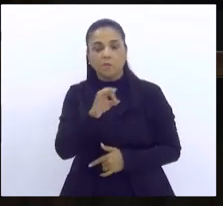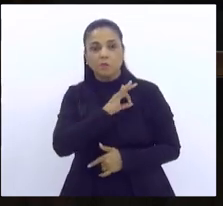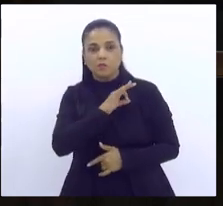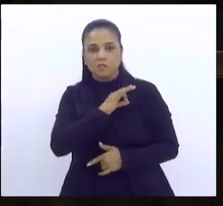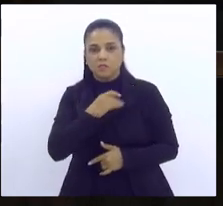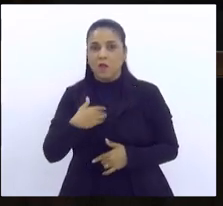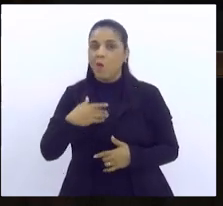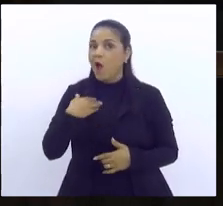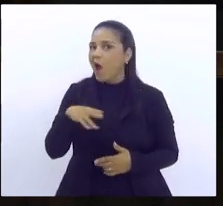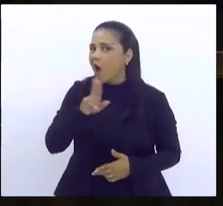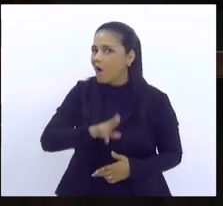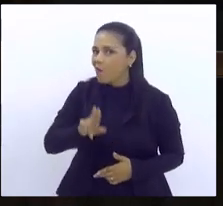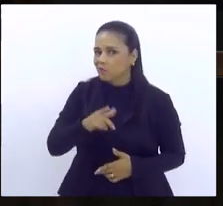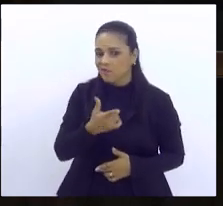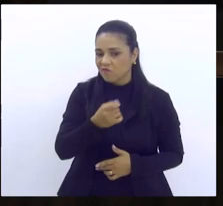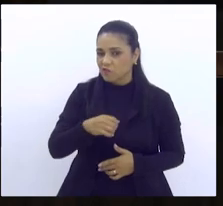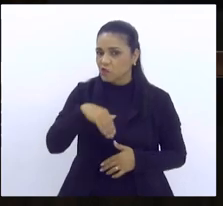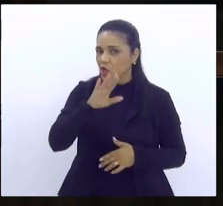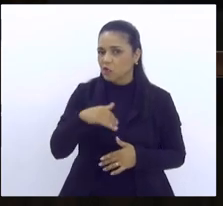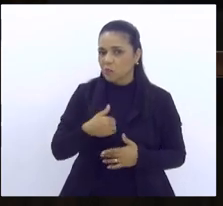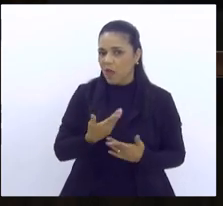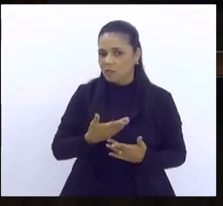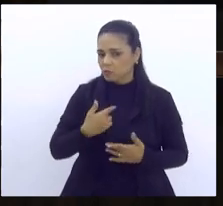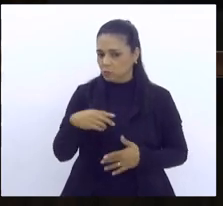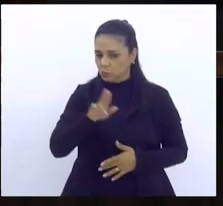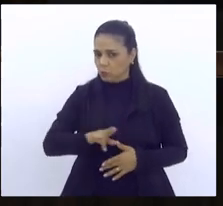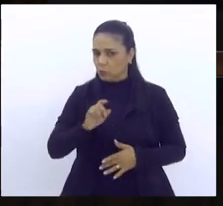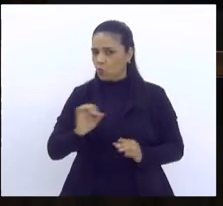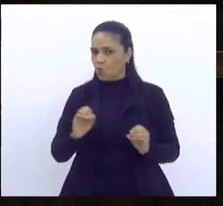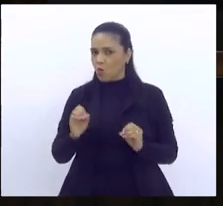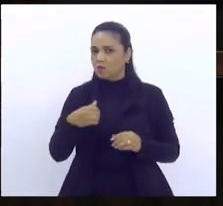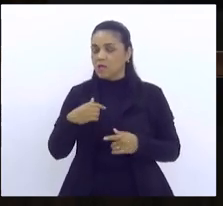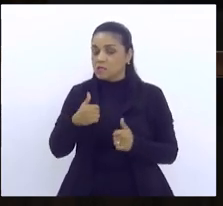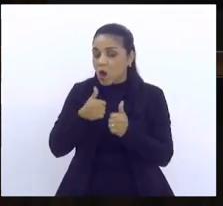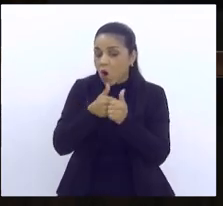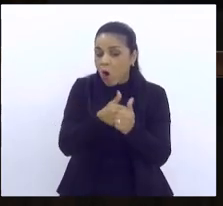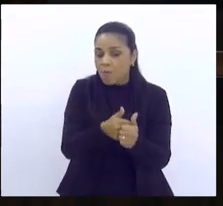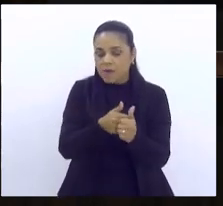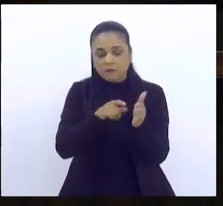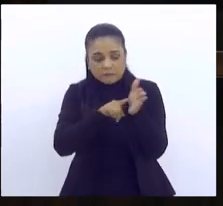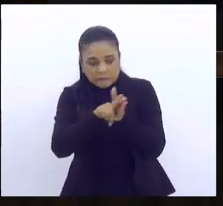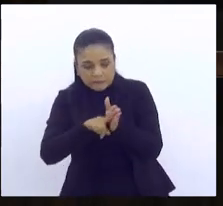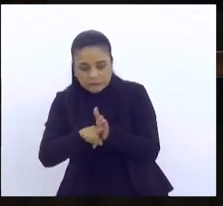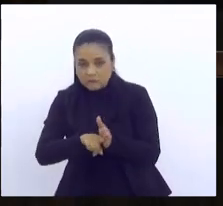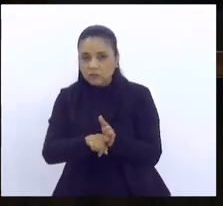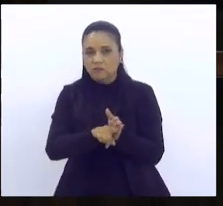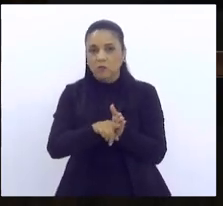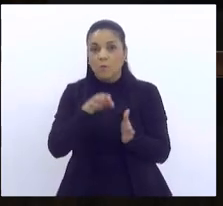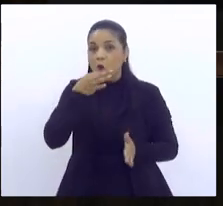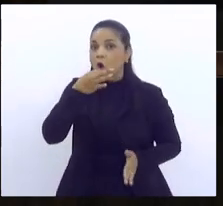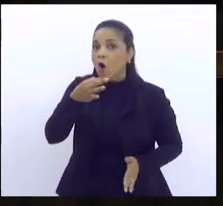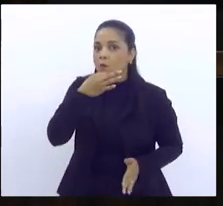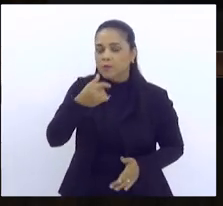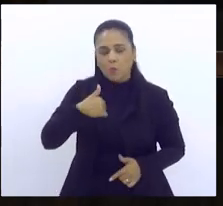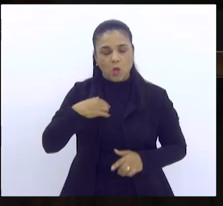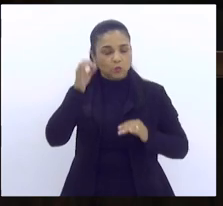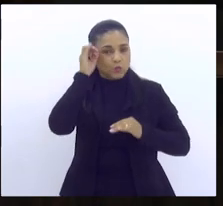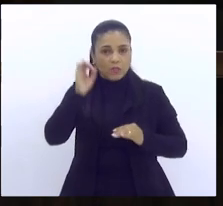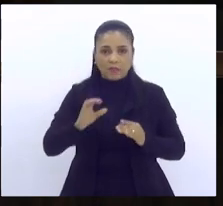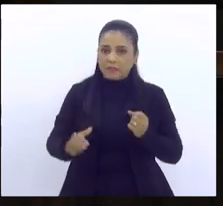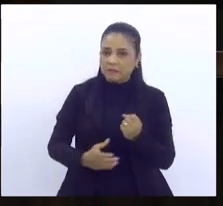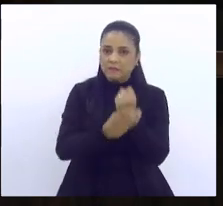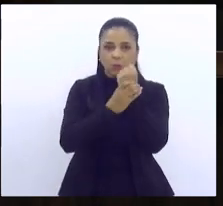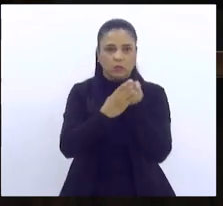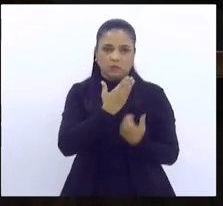anos, lá no local do crime, acompanhando a perícia. Essa é a minha opinião. Eu não entendo nada de segurança pública,